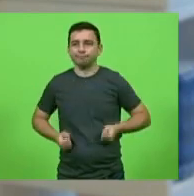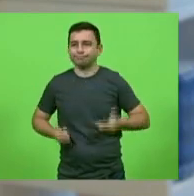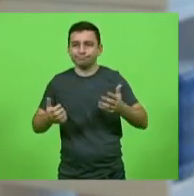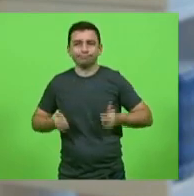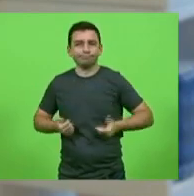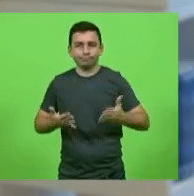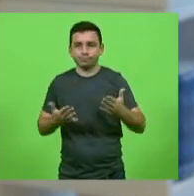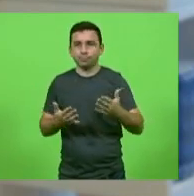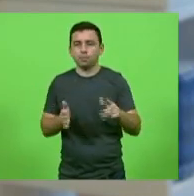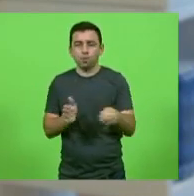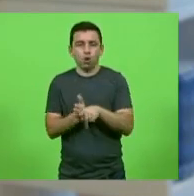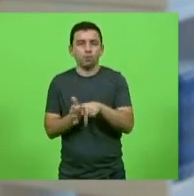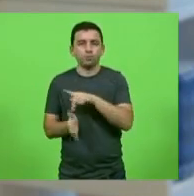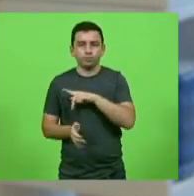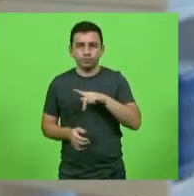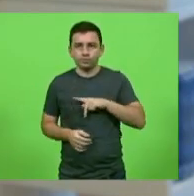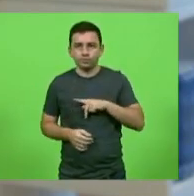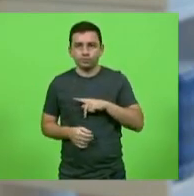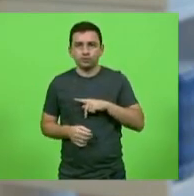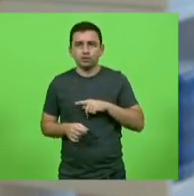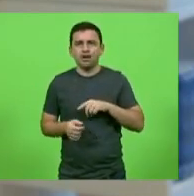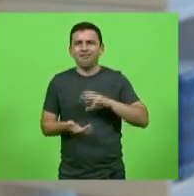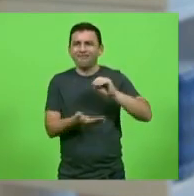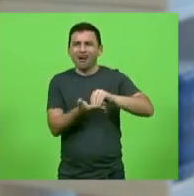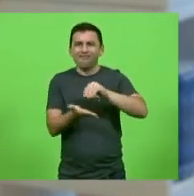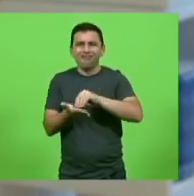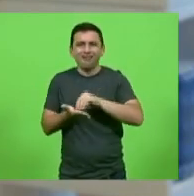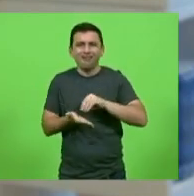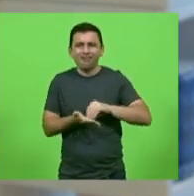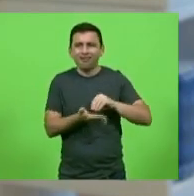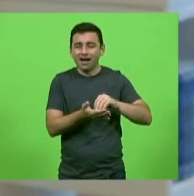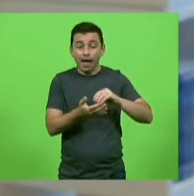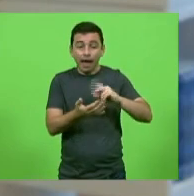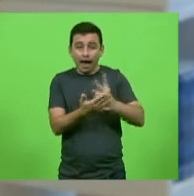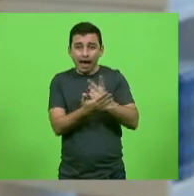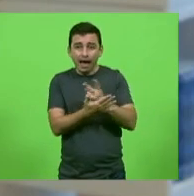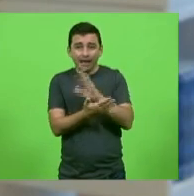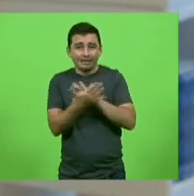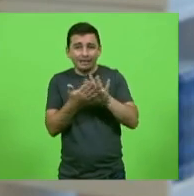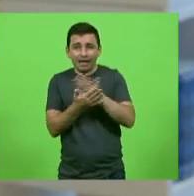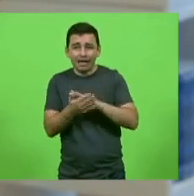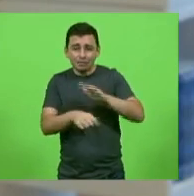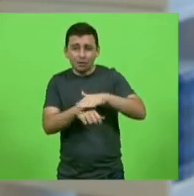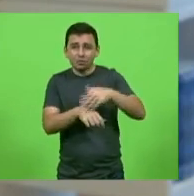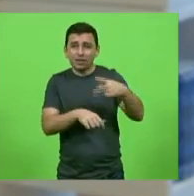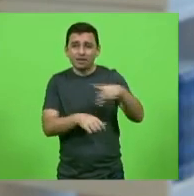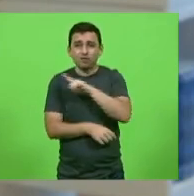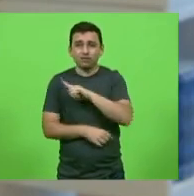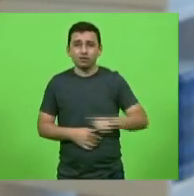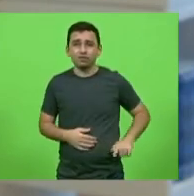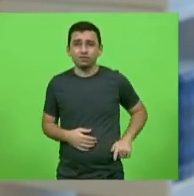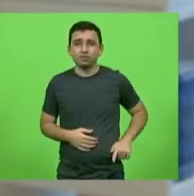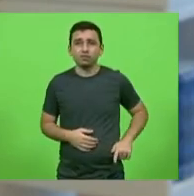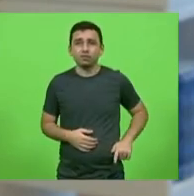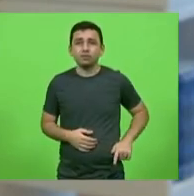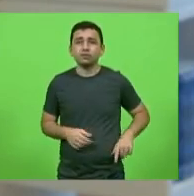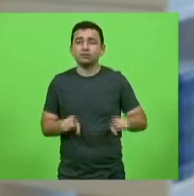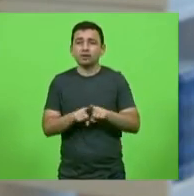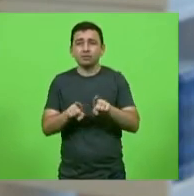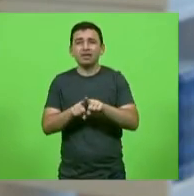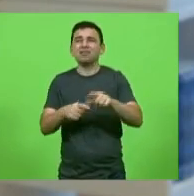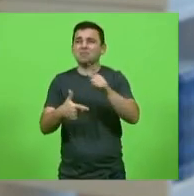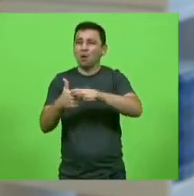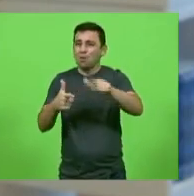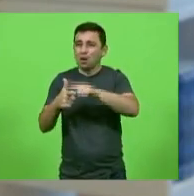públicos. Somado à ausência de qualquer ato ilícito possível de ser atribuído ao governador do estado, inexiste também crise política